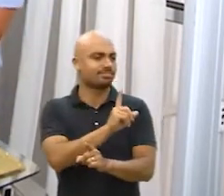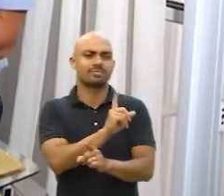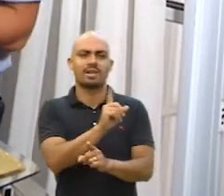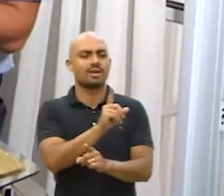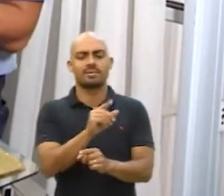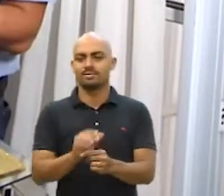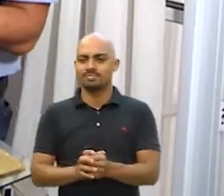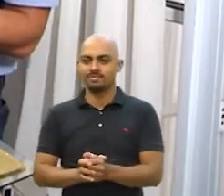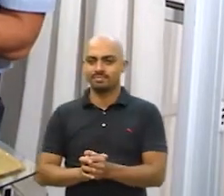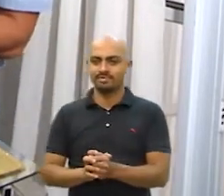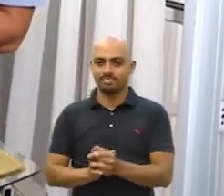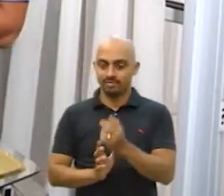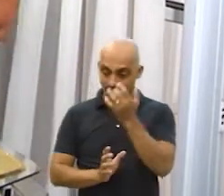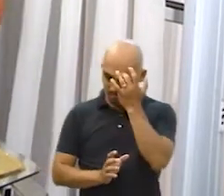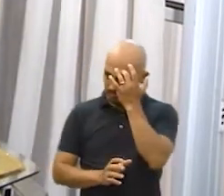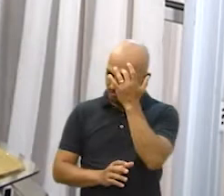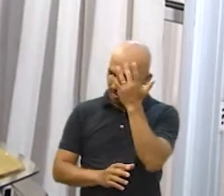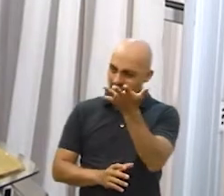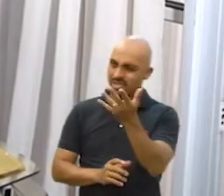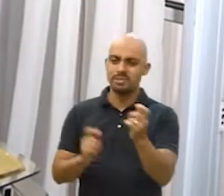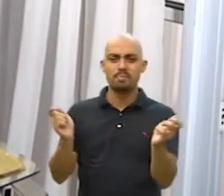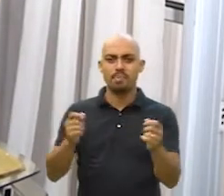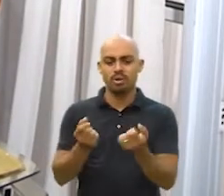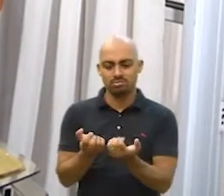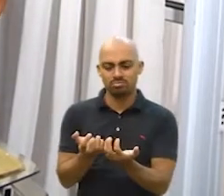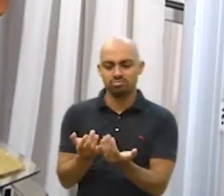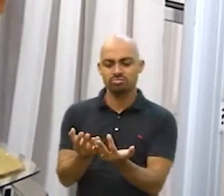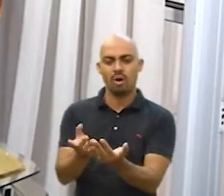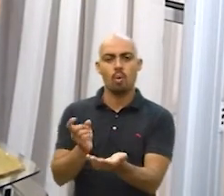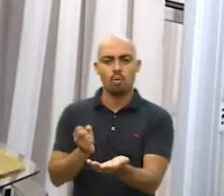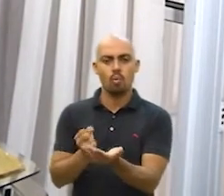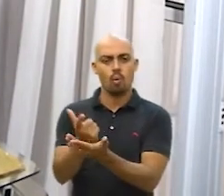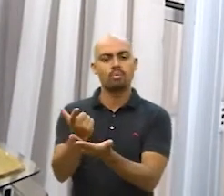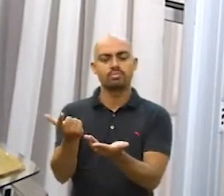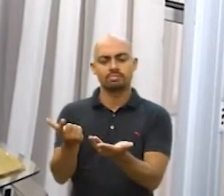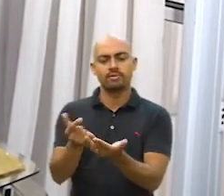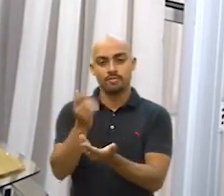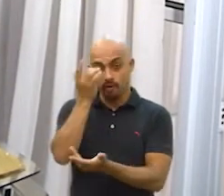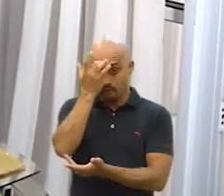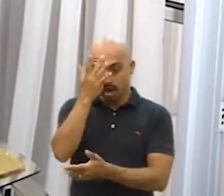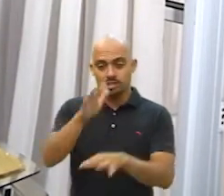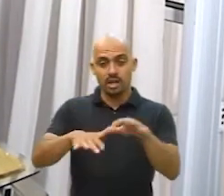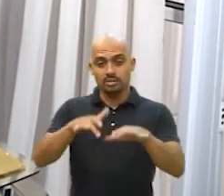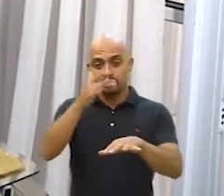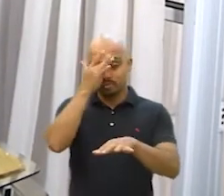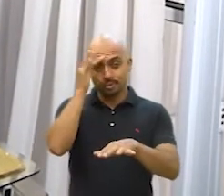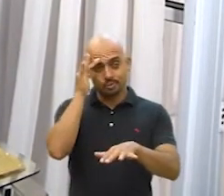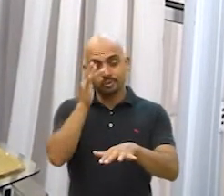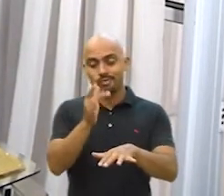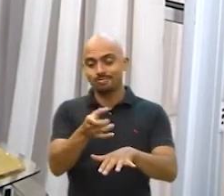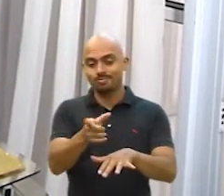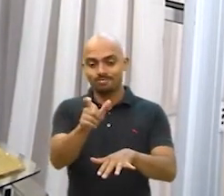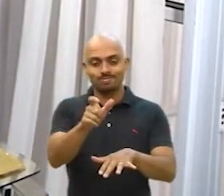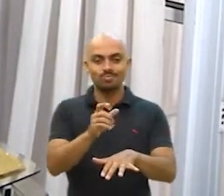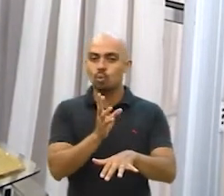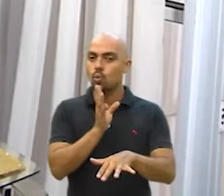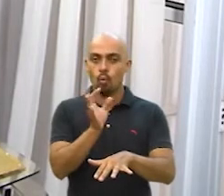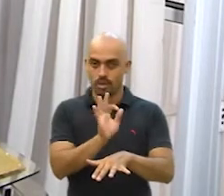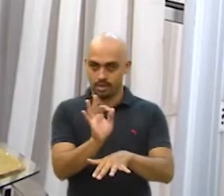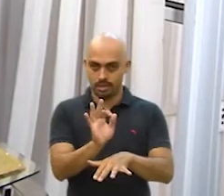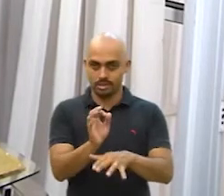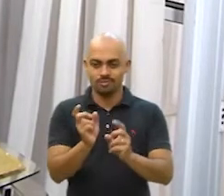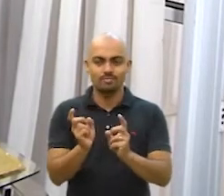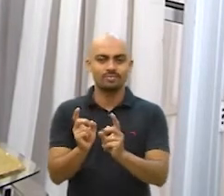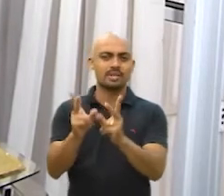Só ir na horta. E na horta, que lá na horta ela vai ter. Às vezes as pessoas ainda não estão vendendo